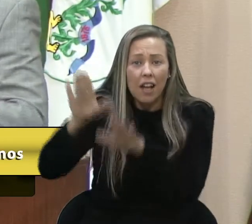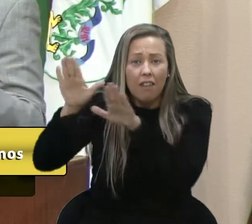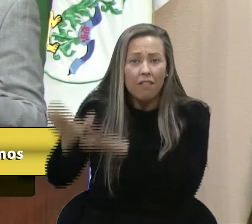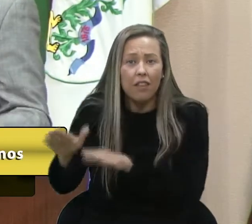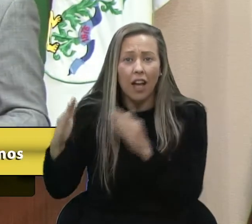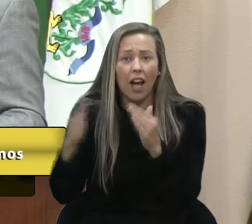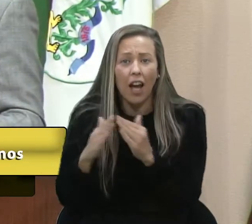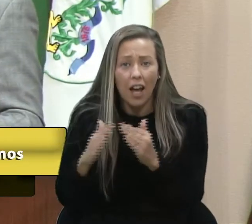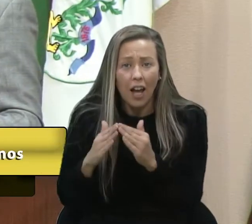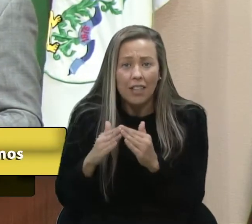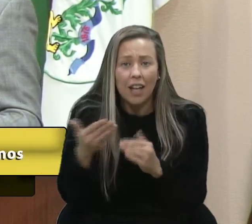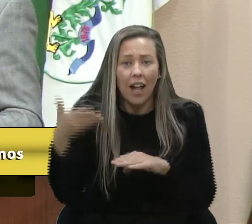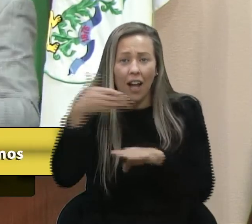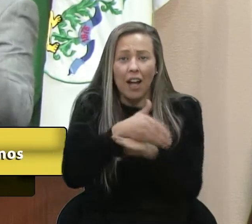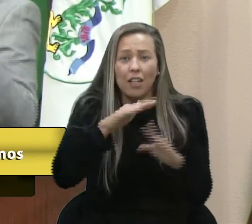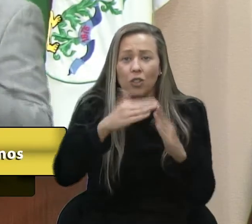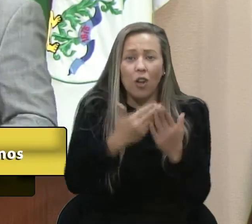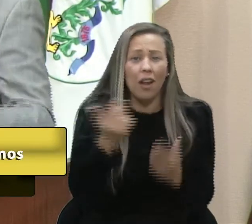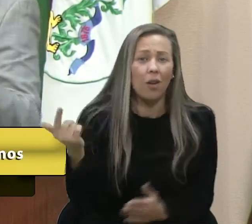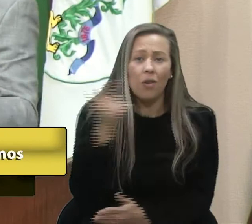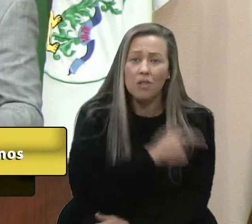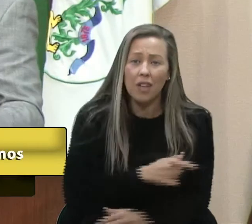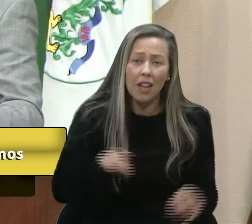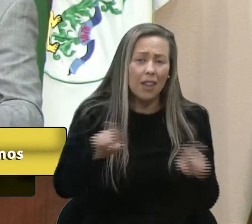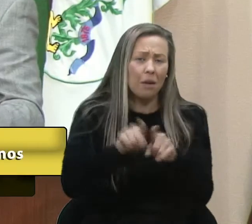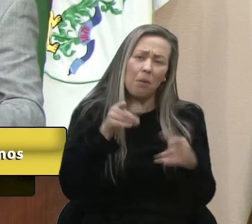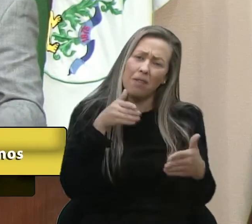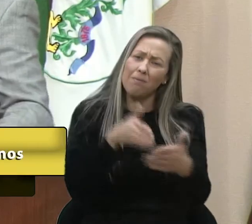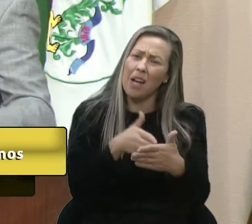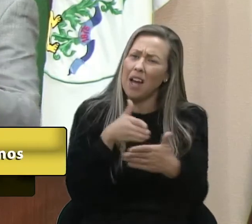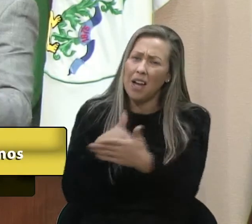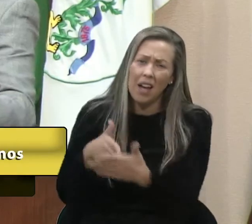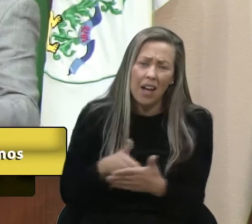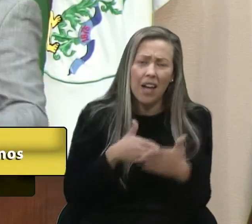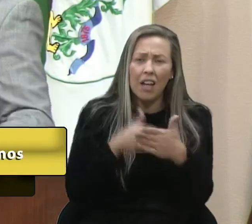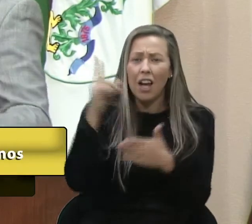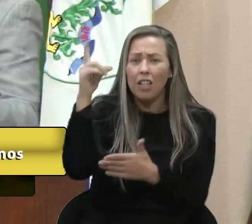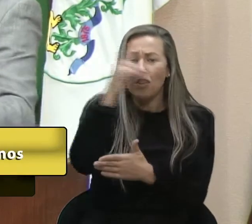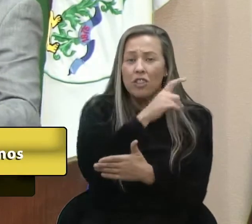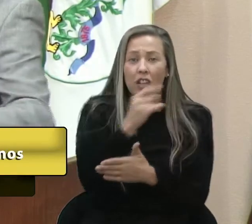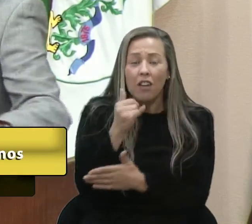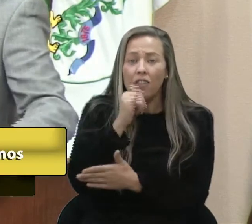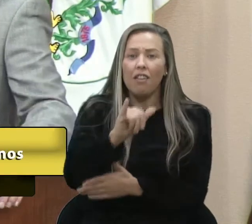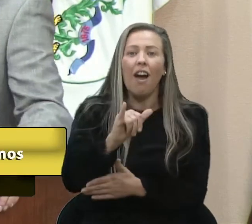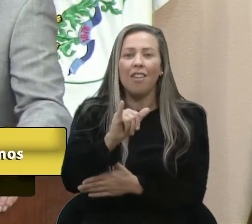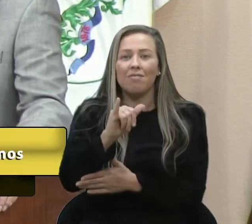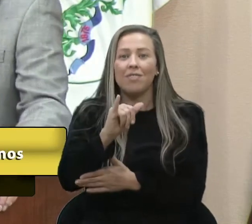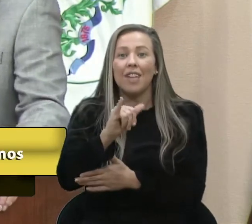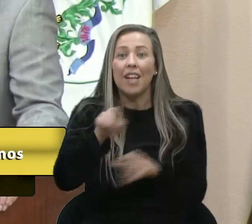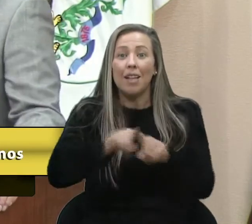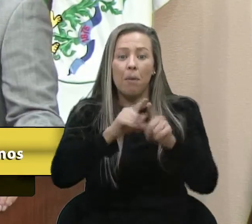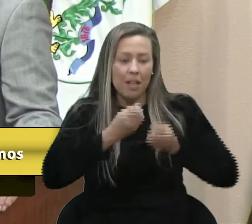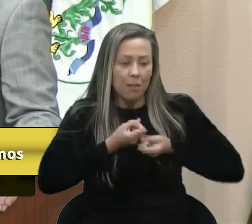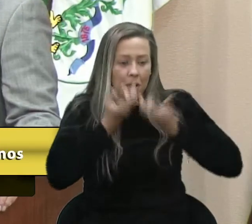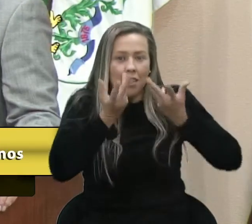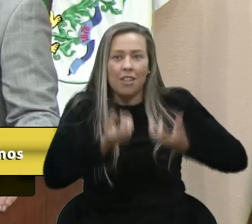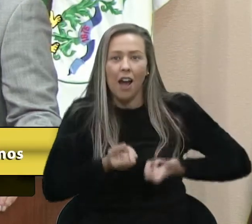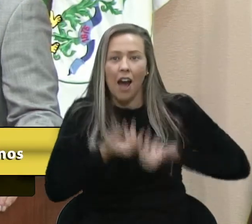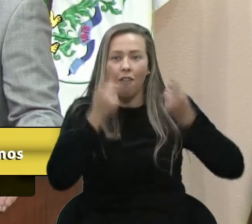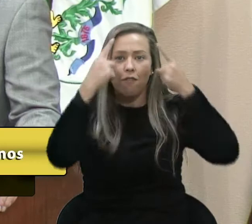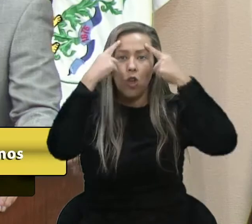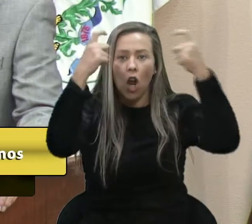ao turno escolar, também dificultou do que elas pudessem expressar essa situação de